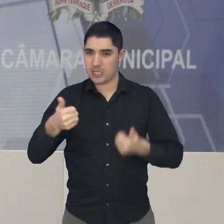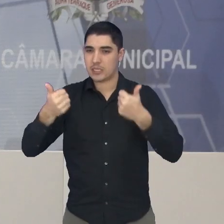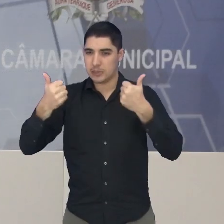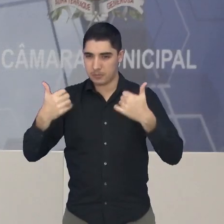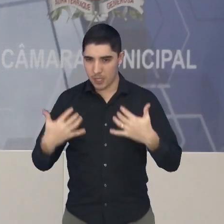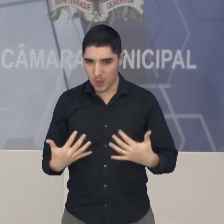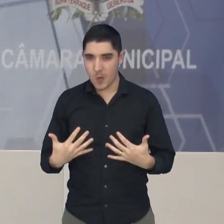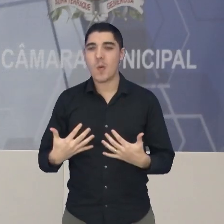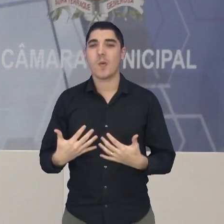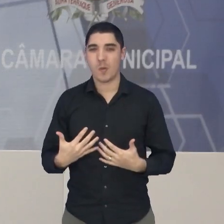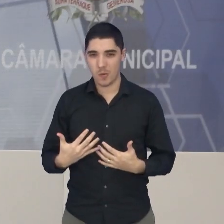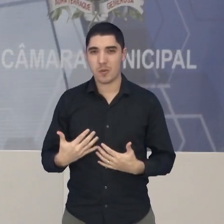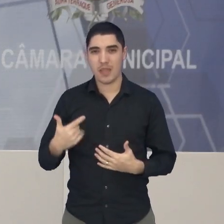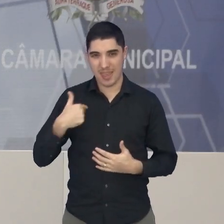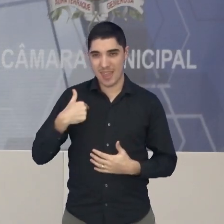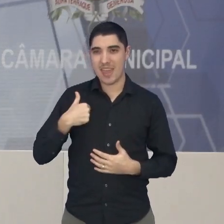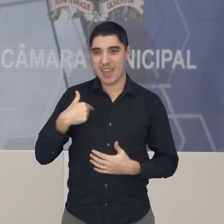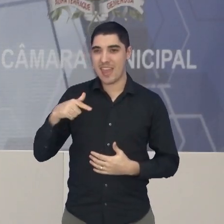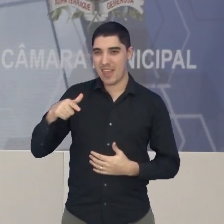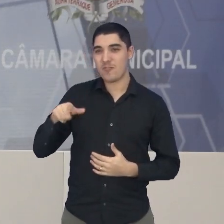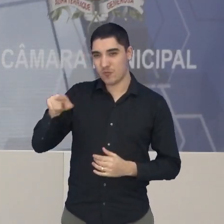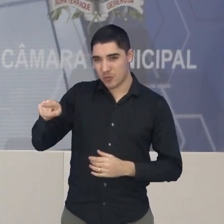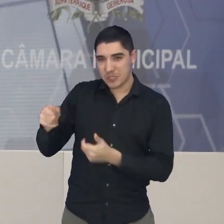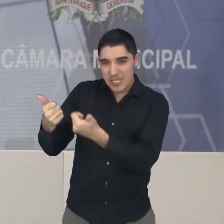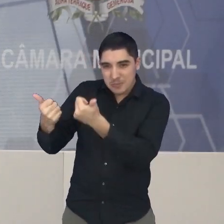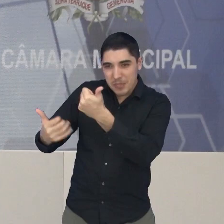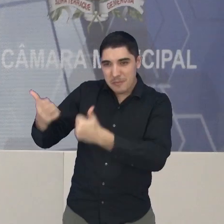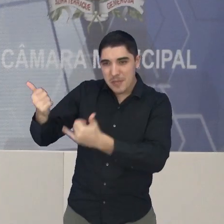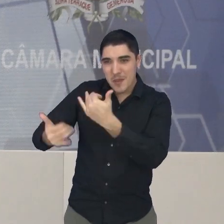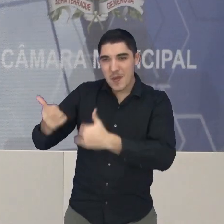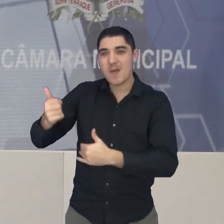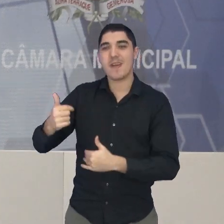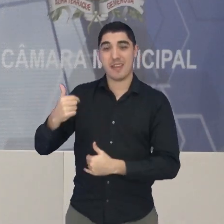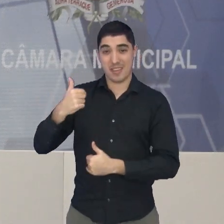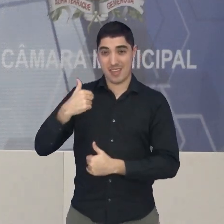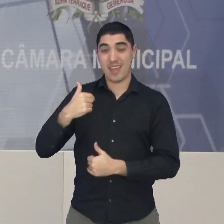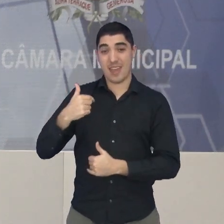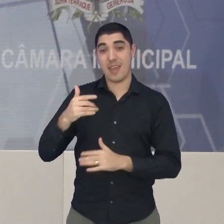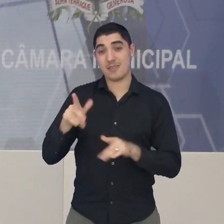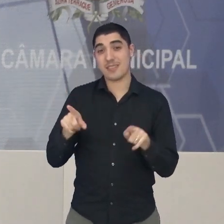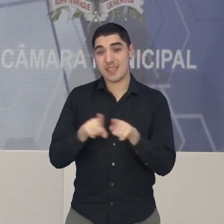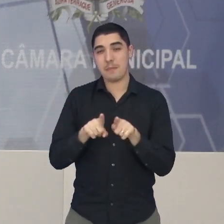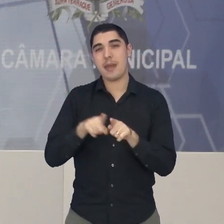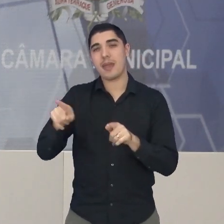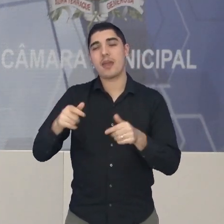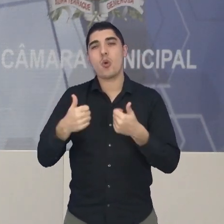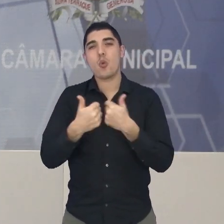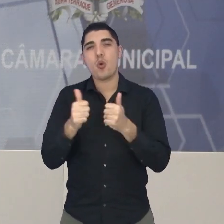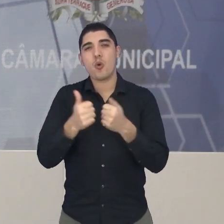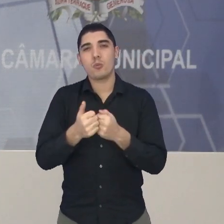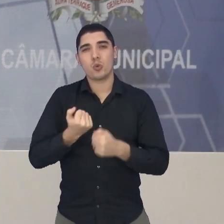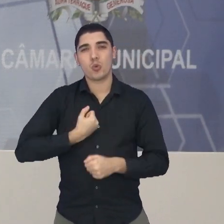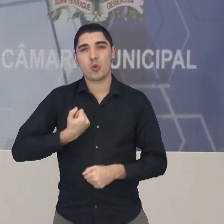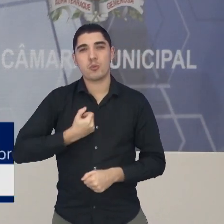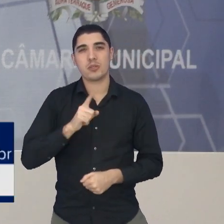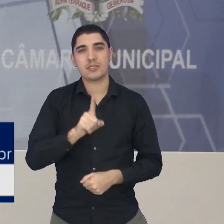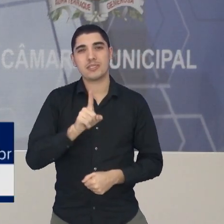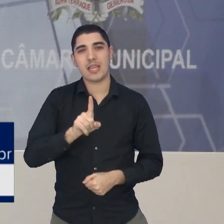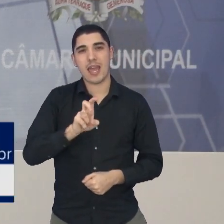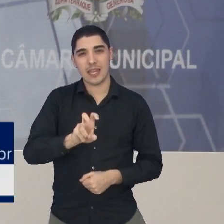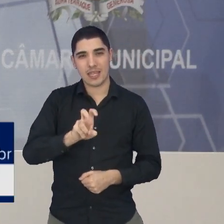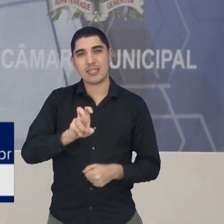algumas linhas essas que, algumas delas que foram citadas, como a 115 e a